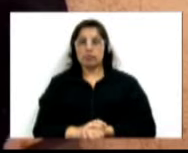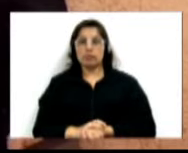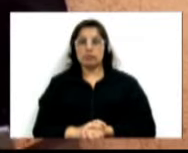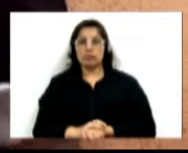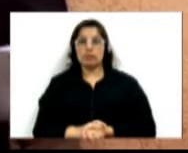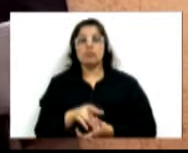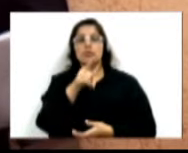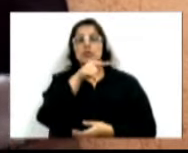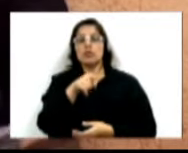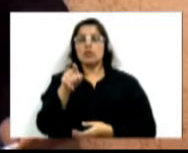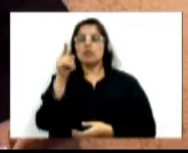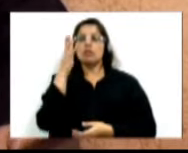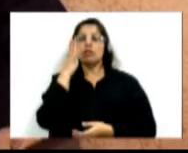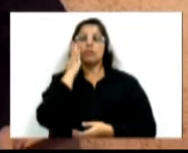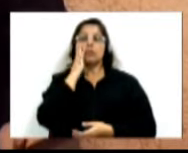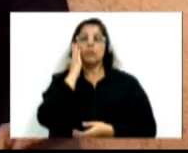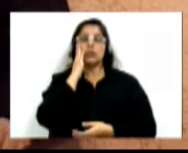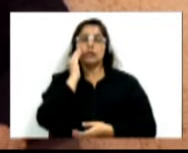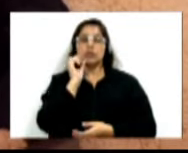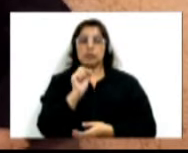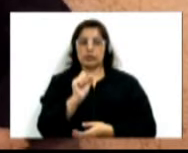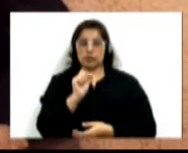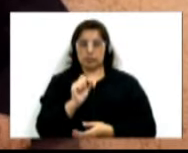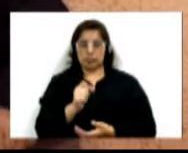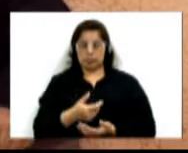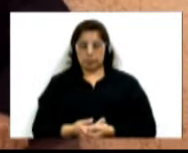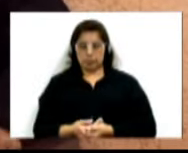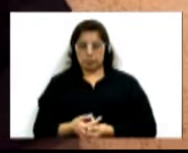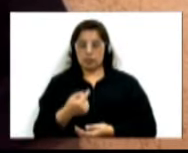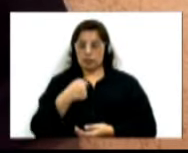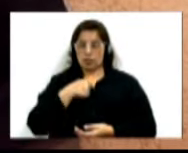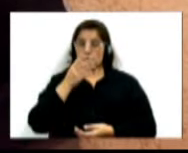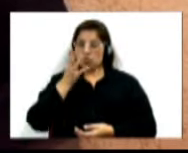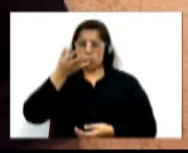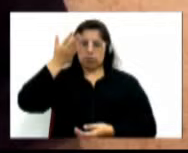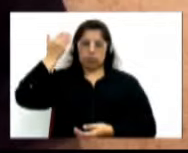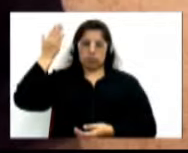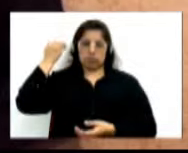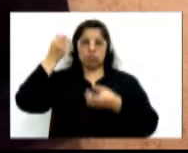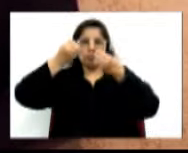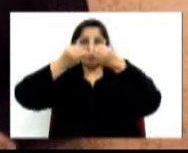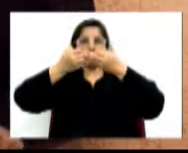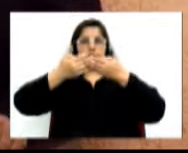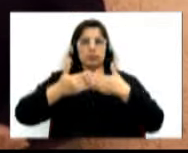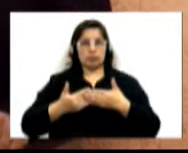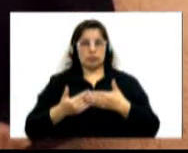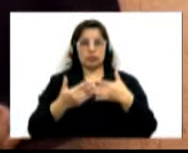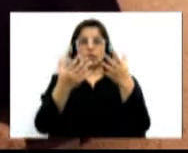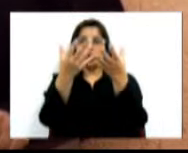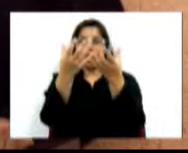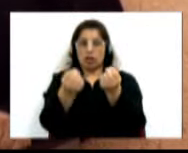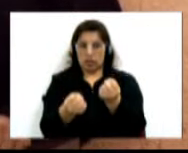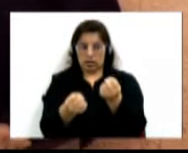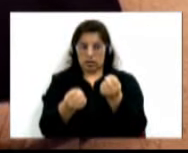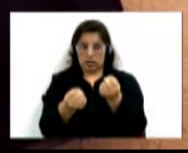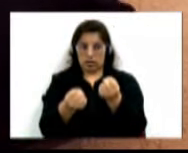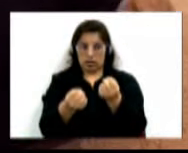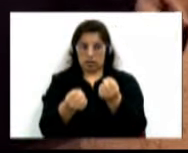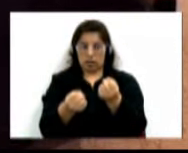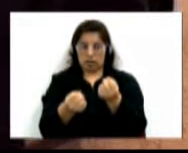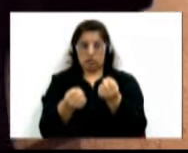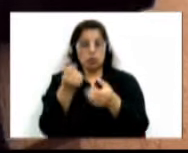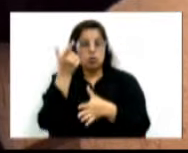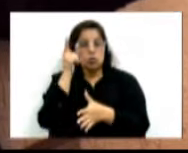Só para vocês terem uma ideia, e eu já disse isso aqui, para assumir um cargo público, e essa